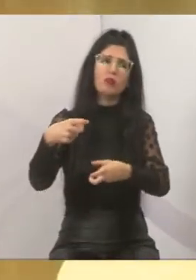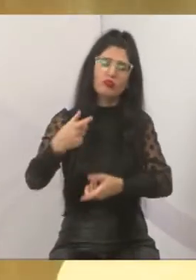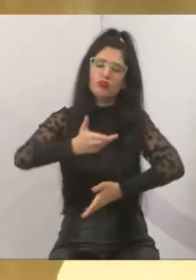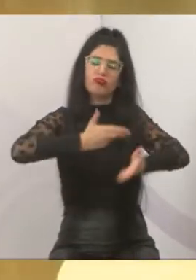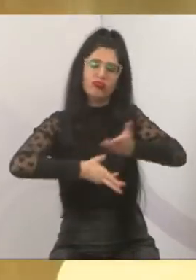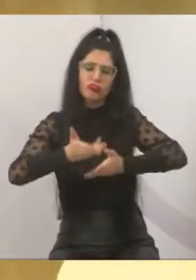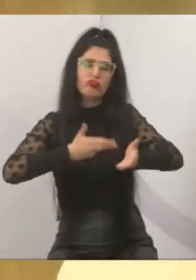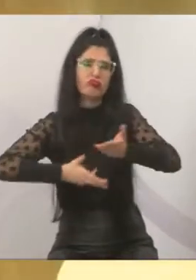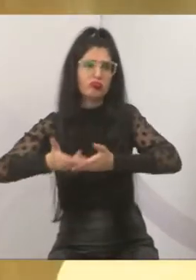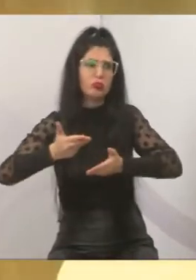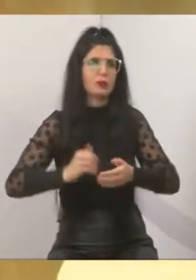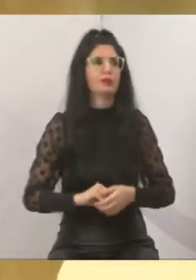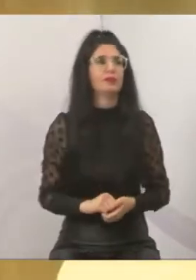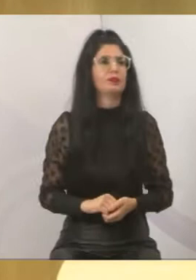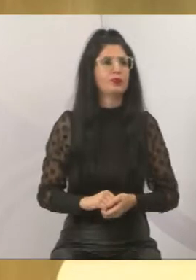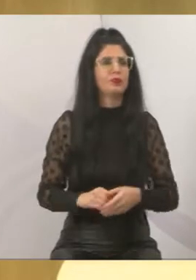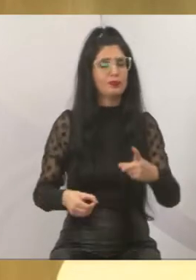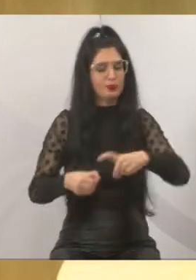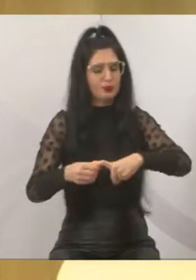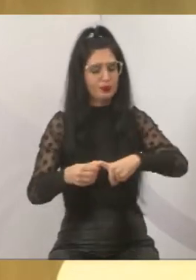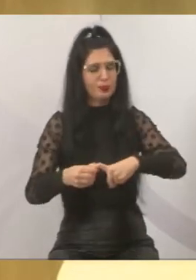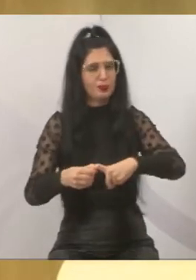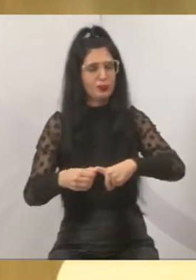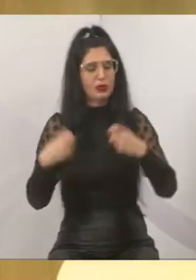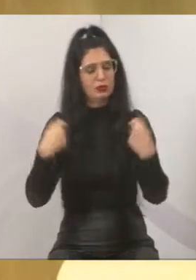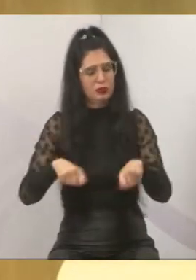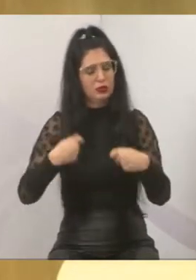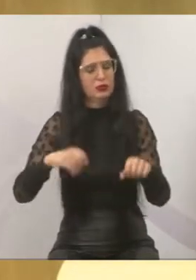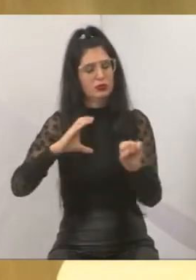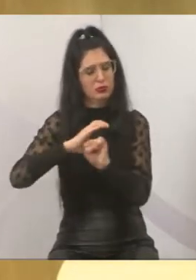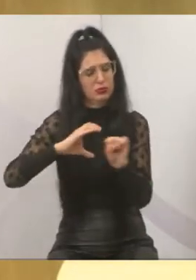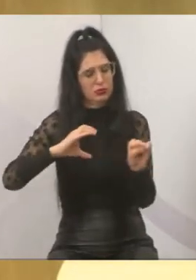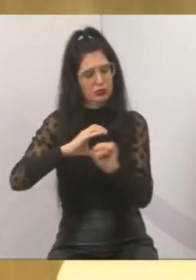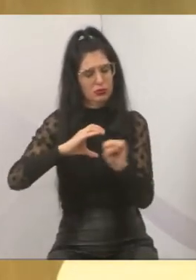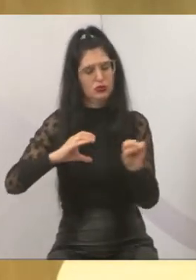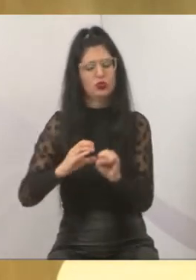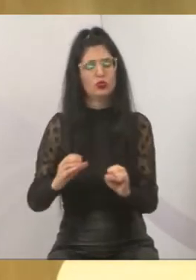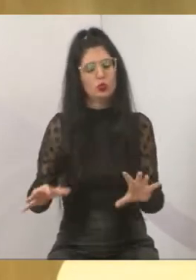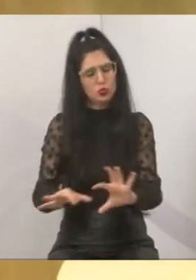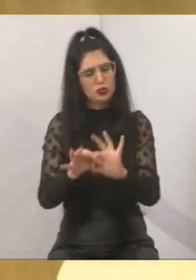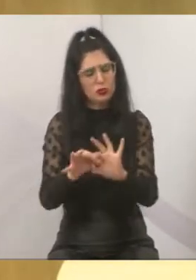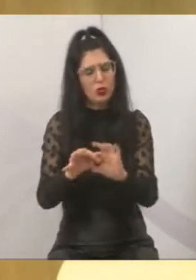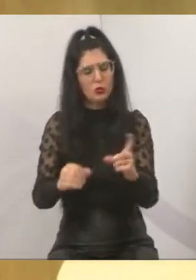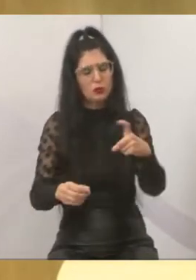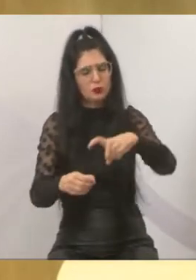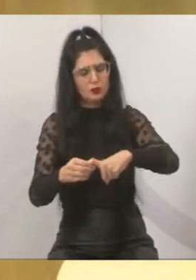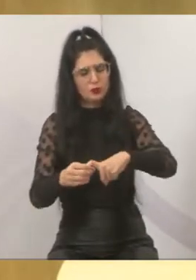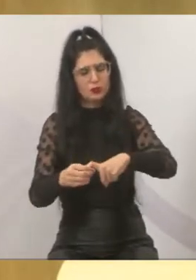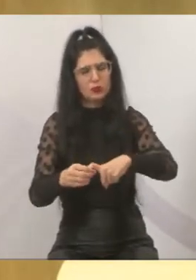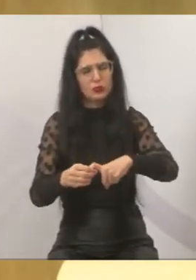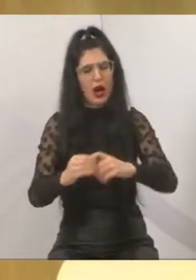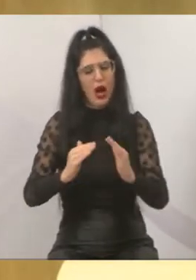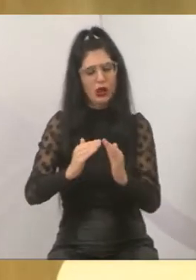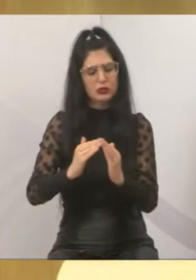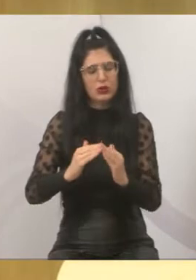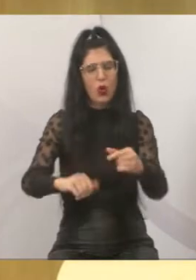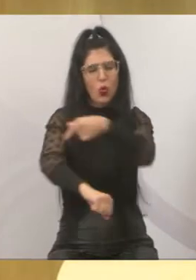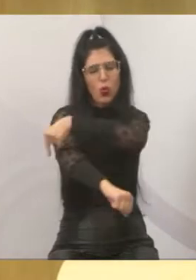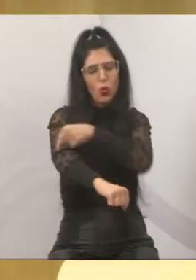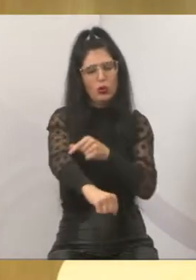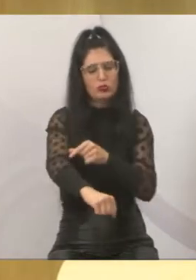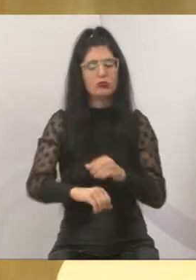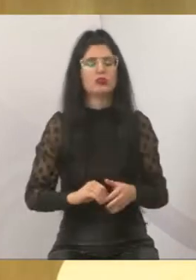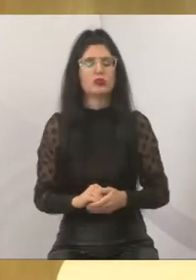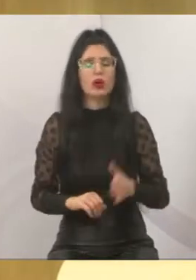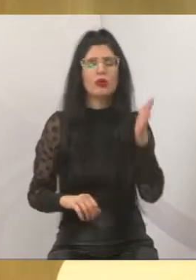num convênio que a gente pode fazer entre Santa Casa e Casa do Curativo, por conhecer a saúde do nosso município, por conhecer